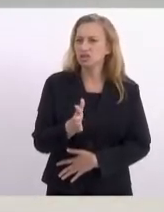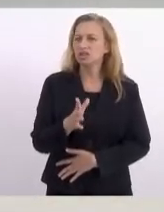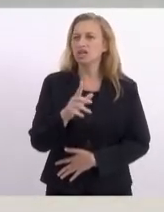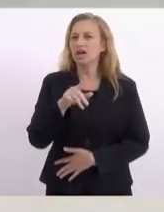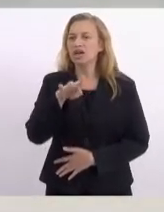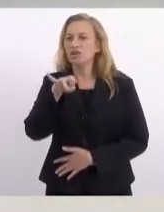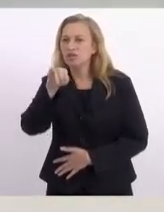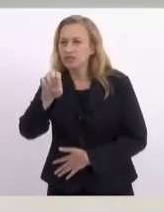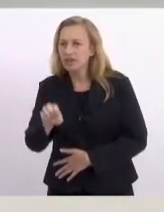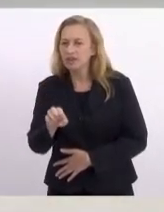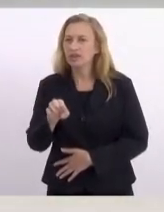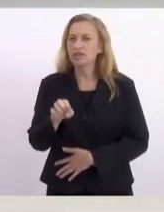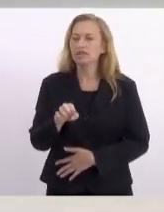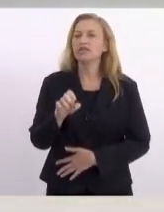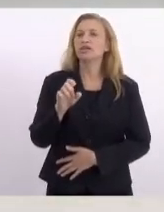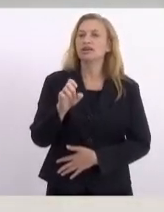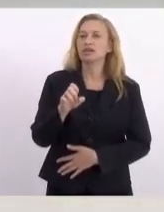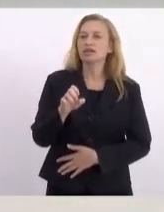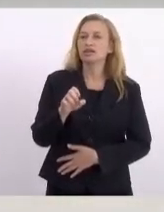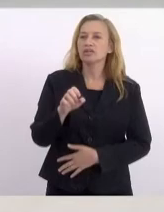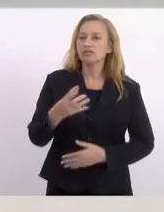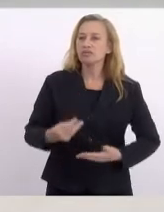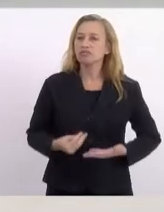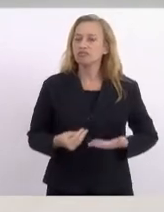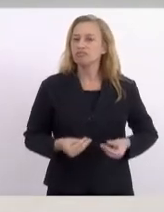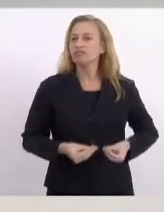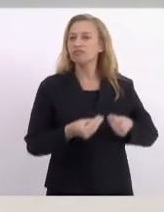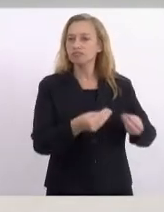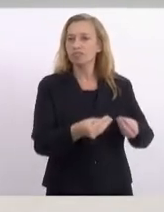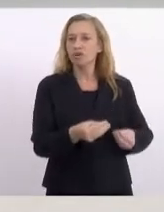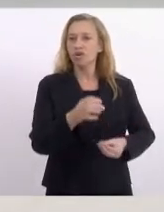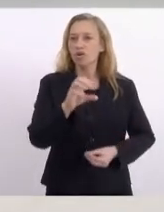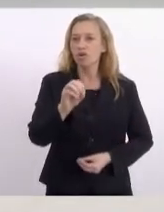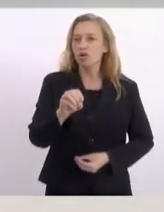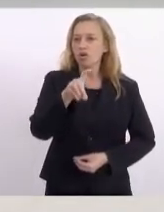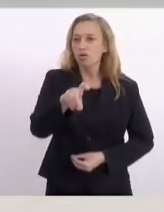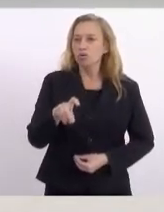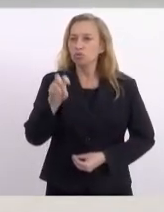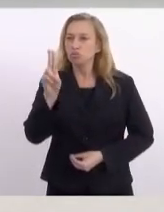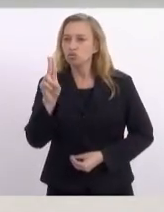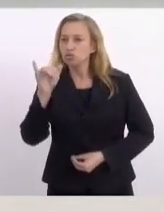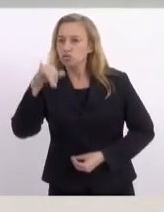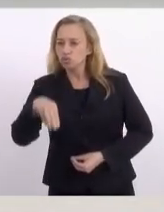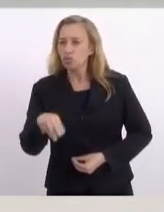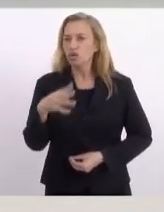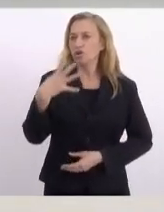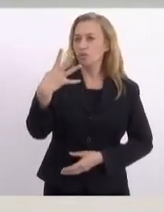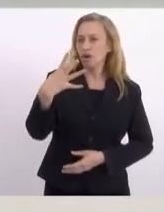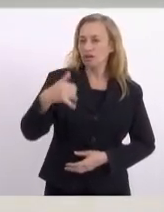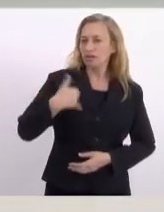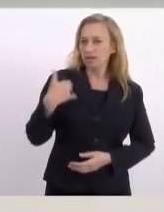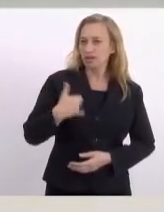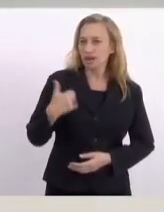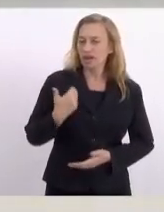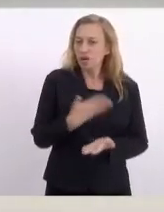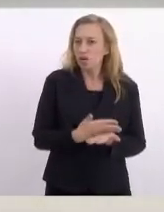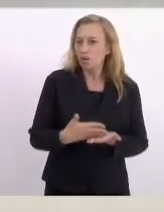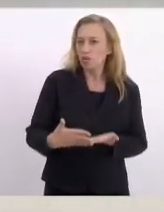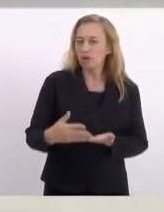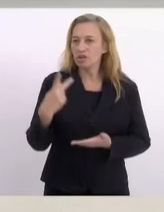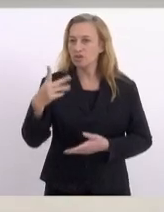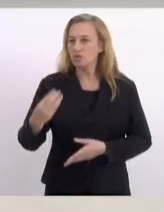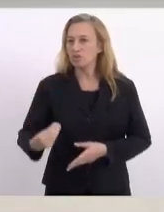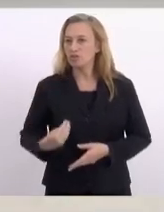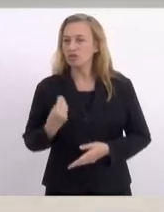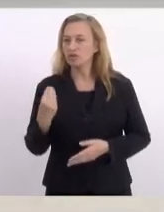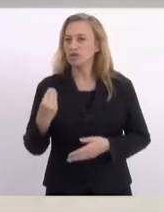Areonite Conceição de Chagas foi entregue para Oxum aos 4 anos e da onde começa a sua carreira